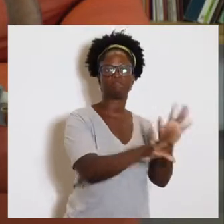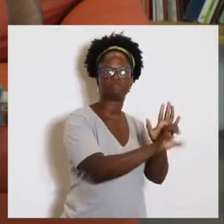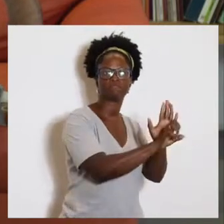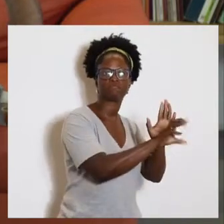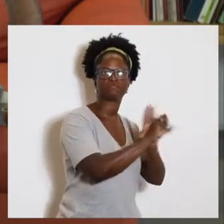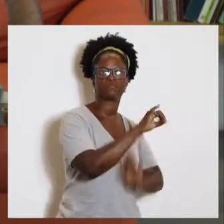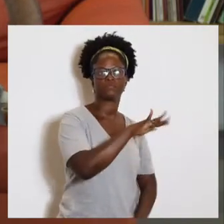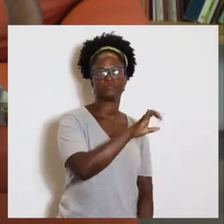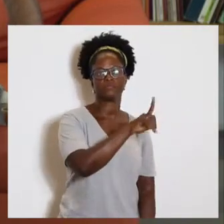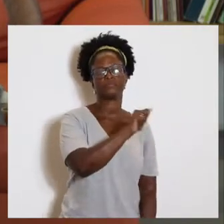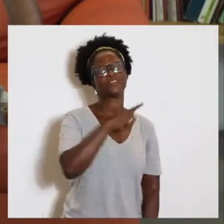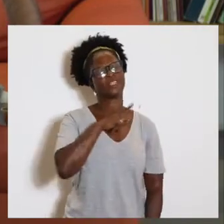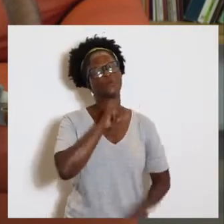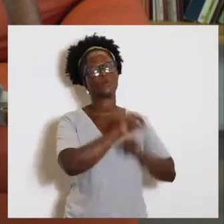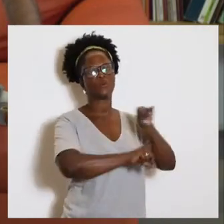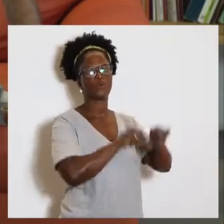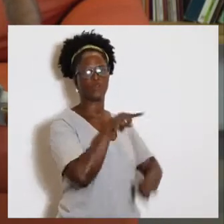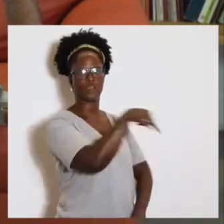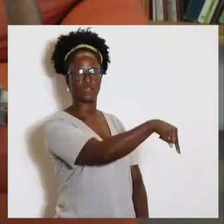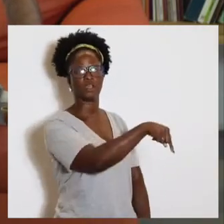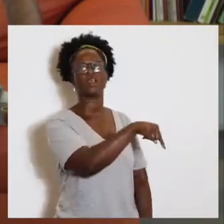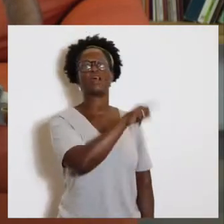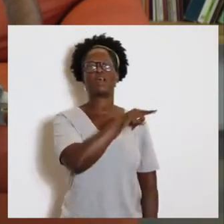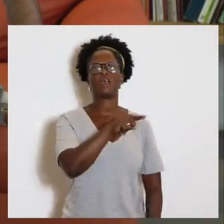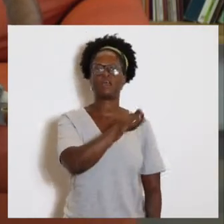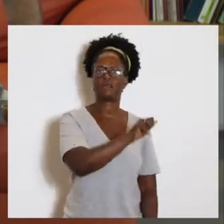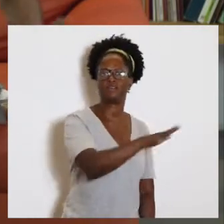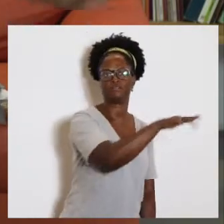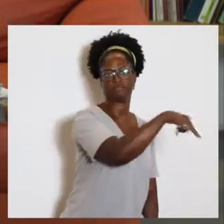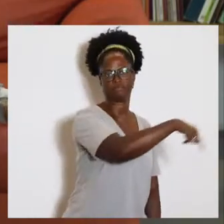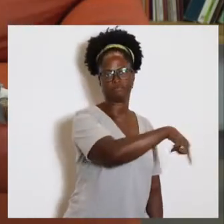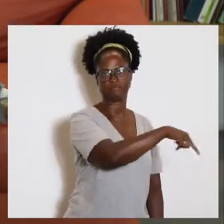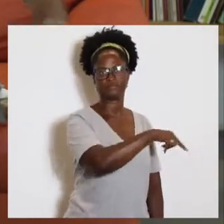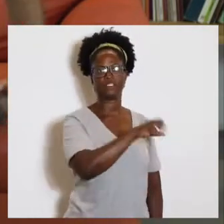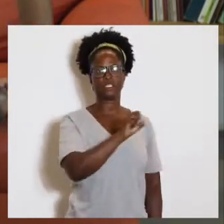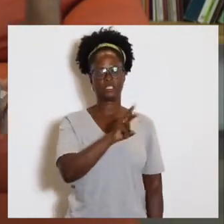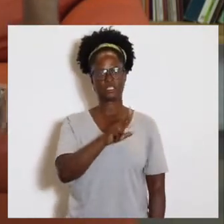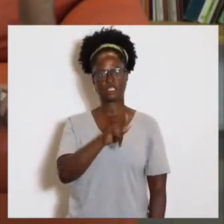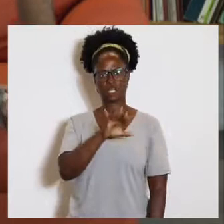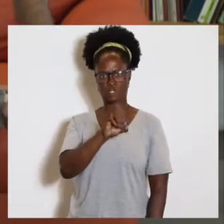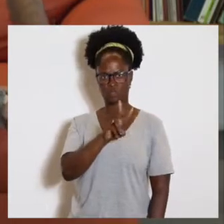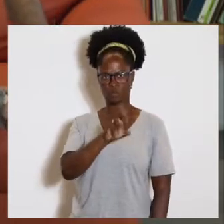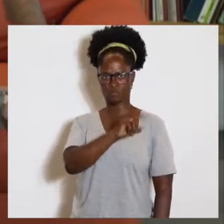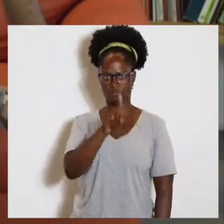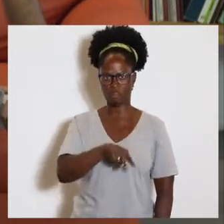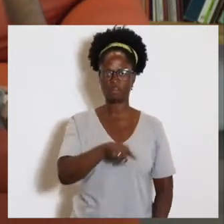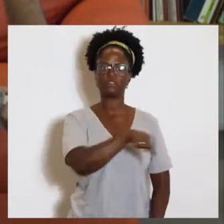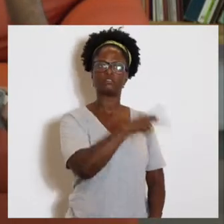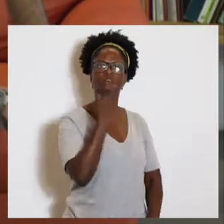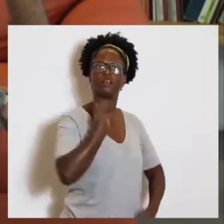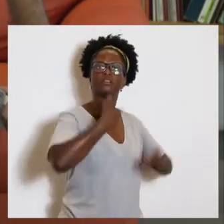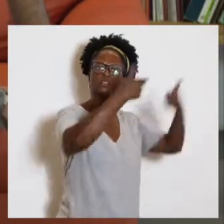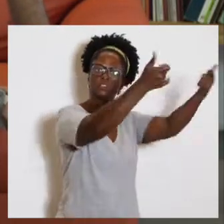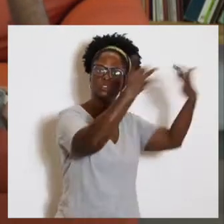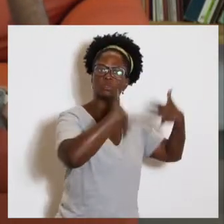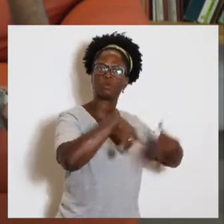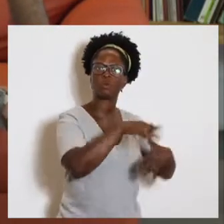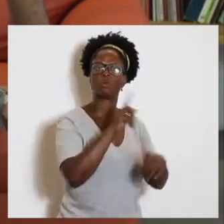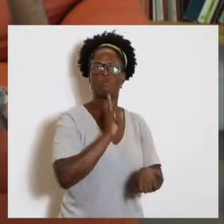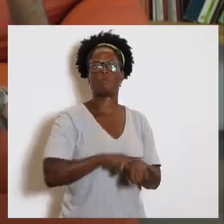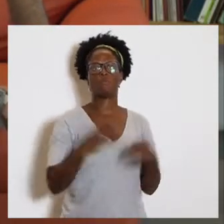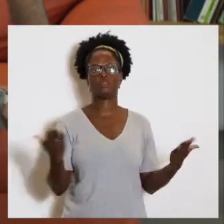que está passando fundamentalmente pelas periferias sejam mais diz que nós vivemos um momento